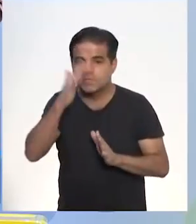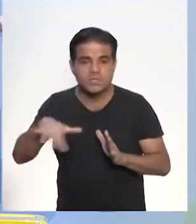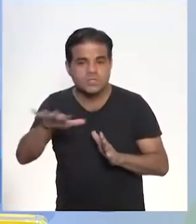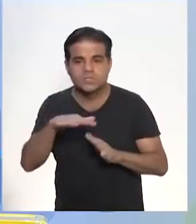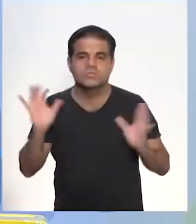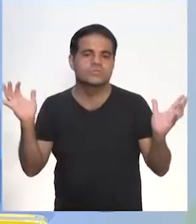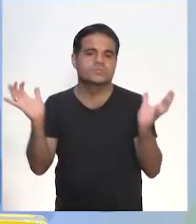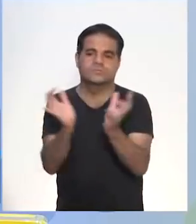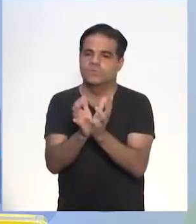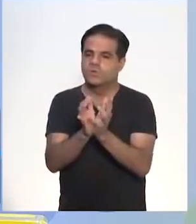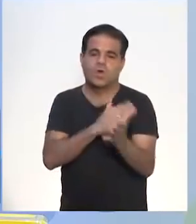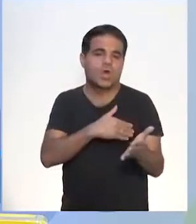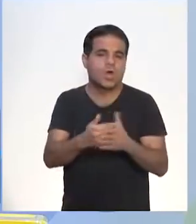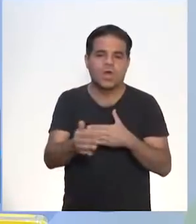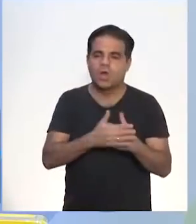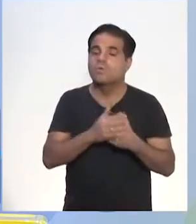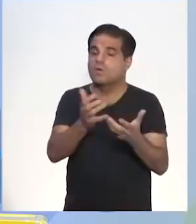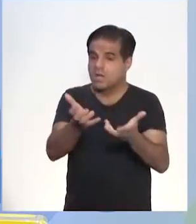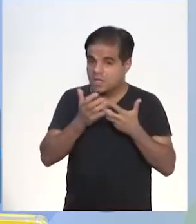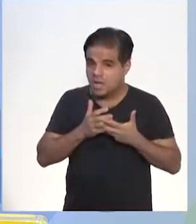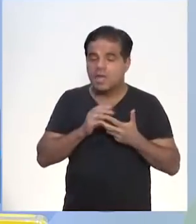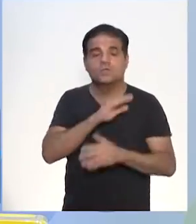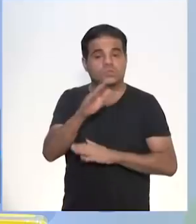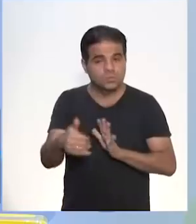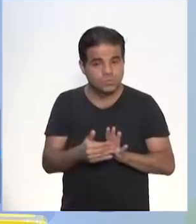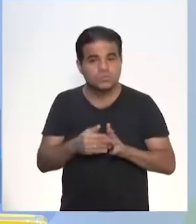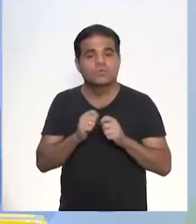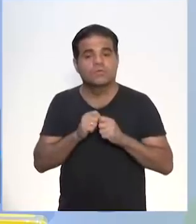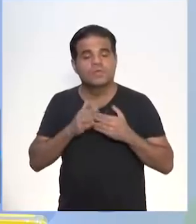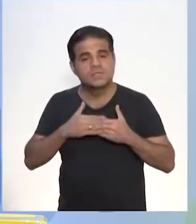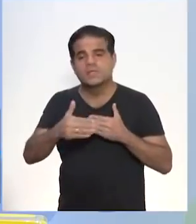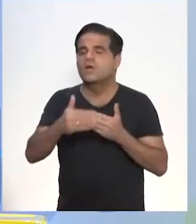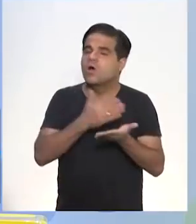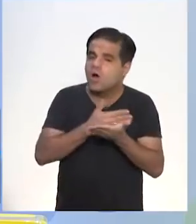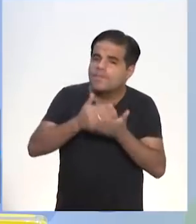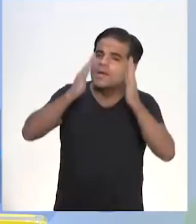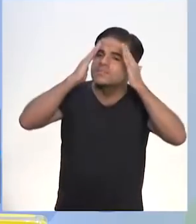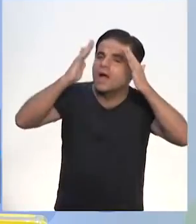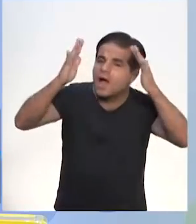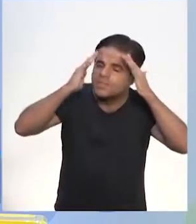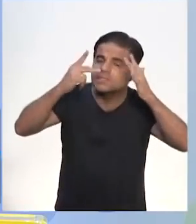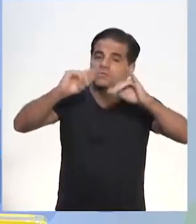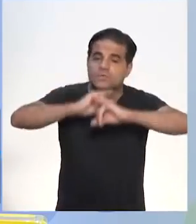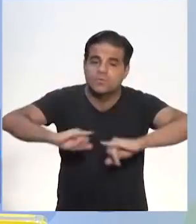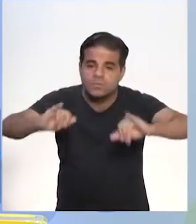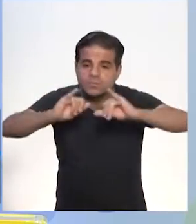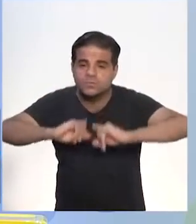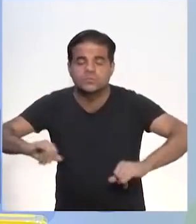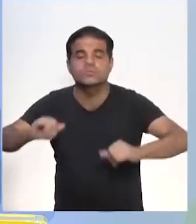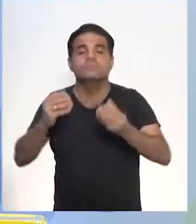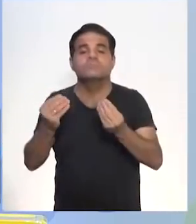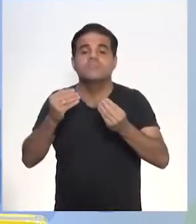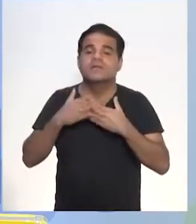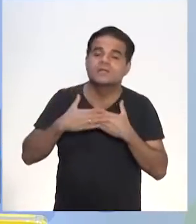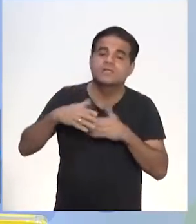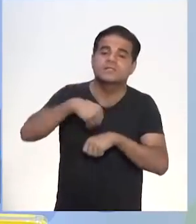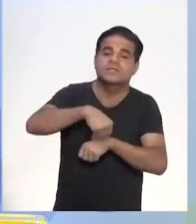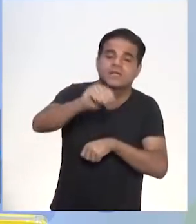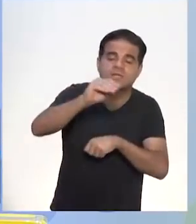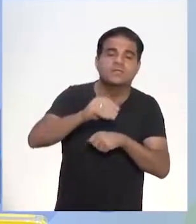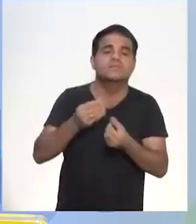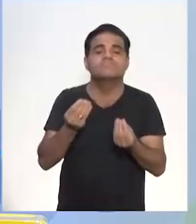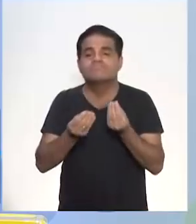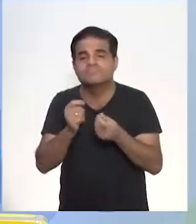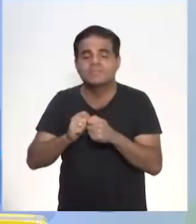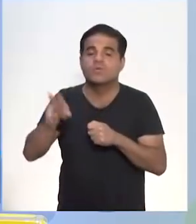todo o povão, qualquer um que quiser. Então, tudo que eu for fazer, eu vou pensar. Começa a pensar, tá? No seu anúncio publicitário, para quem que você quer fazer, com que imagem,